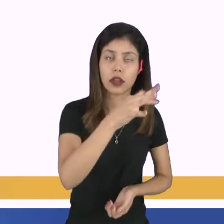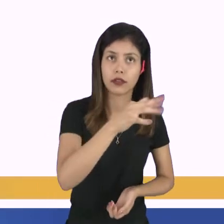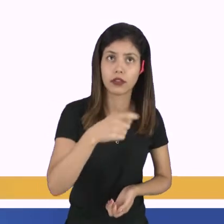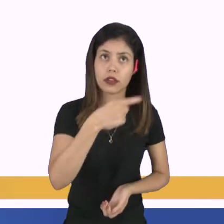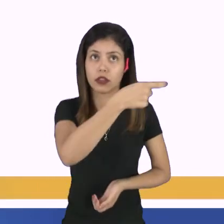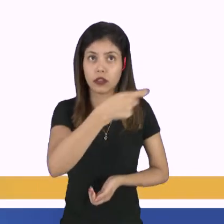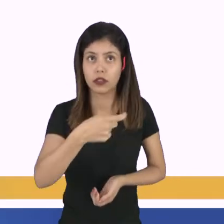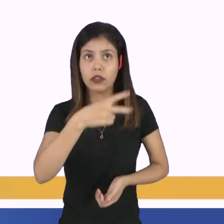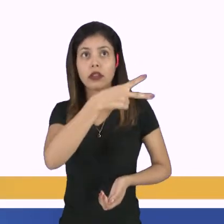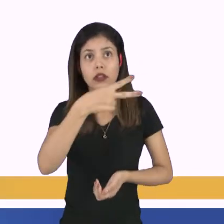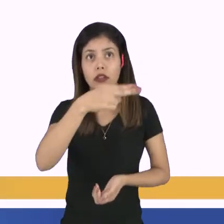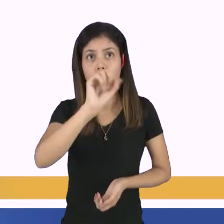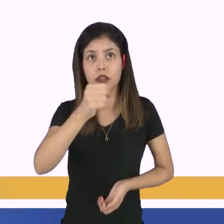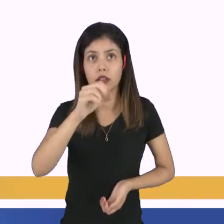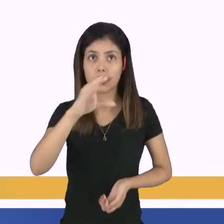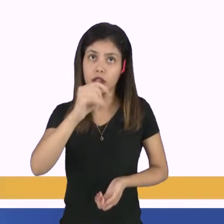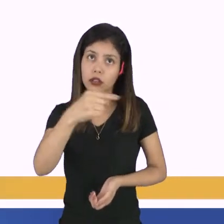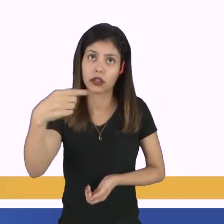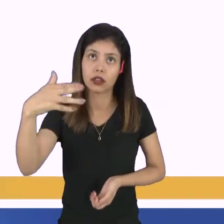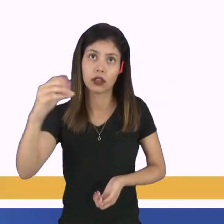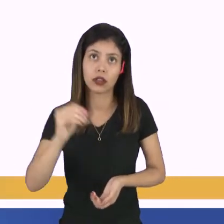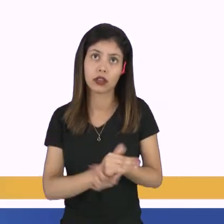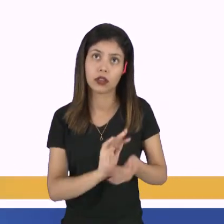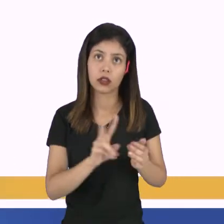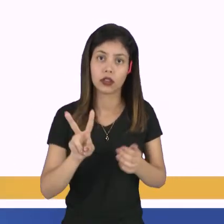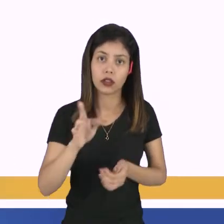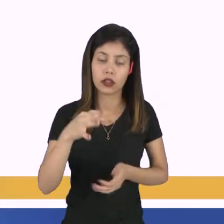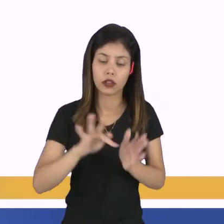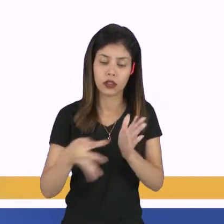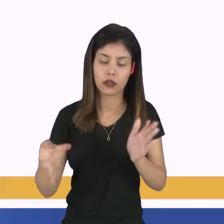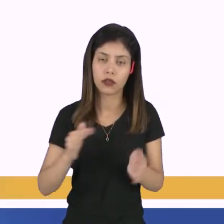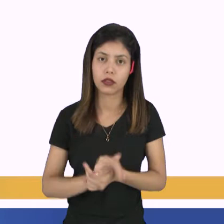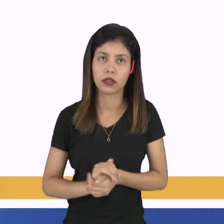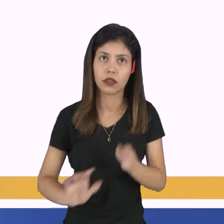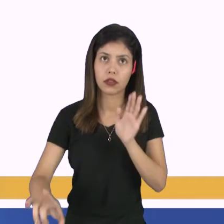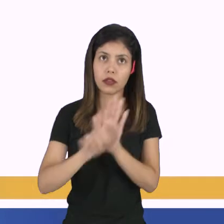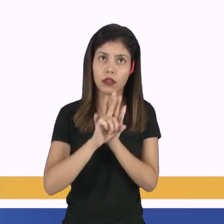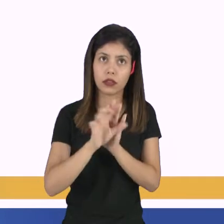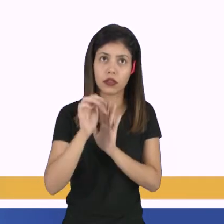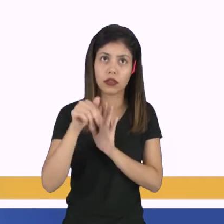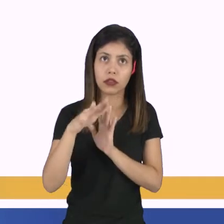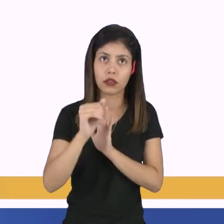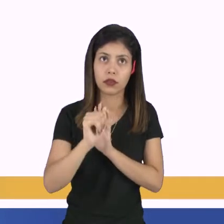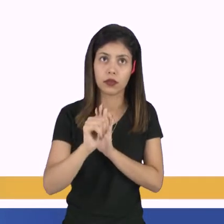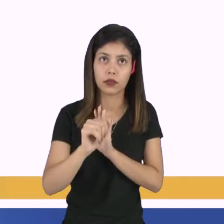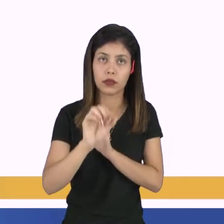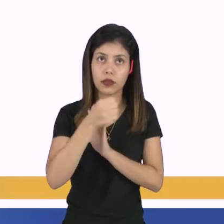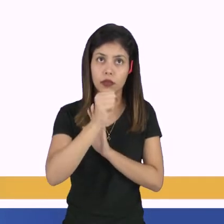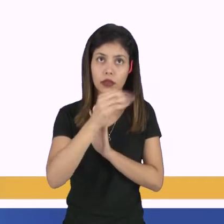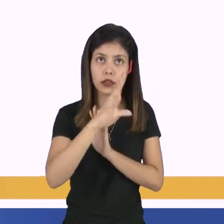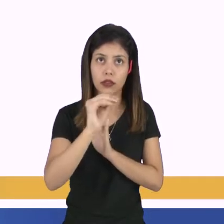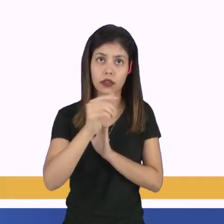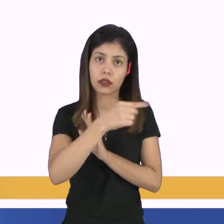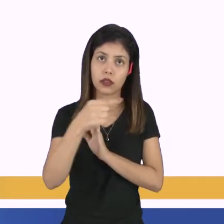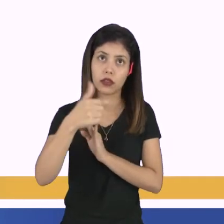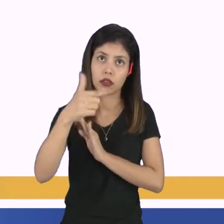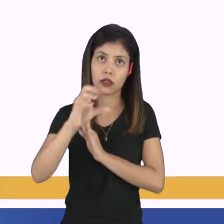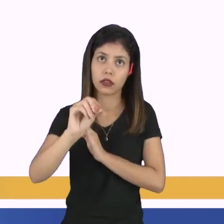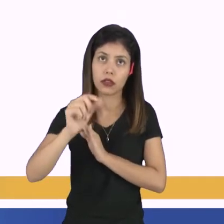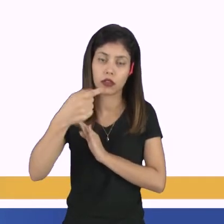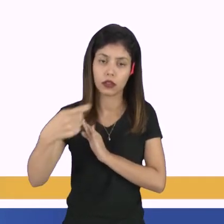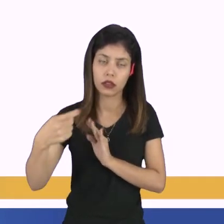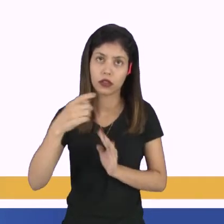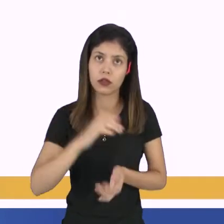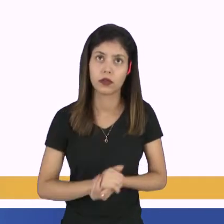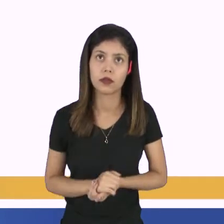anos de uso, ele é representado pela função cuja lei de formação é 80 mil menos